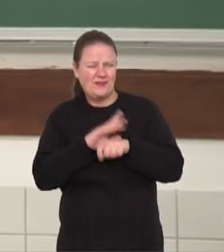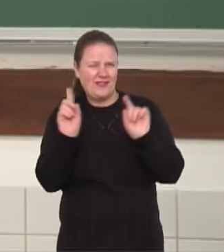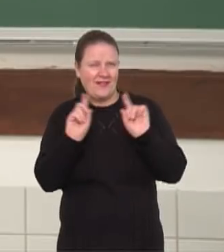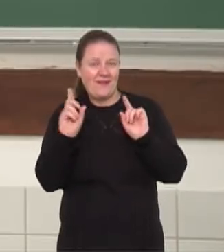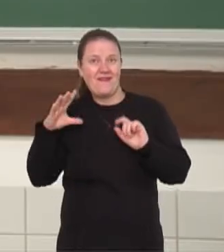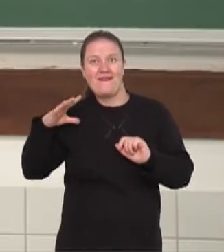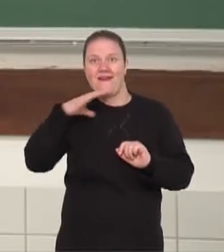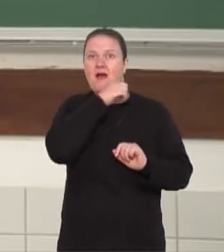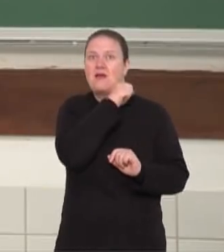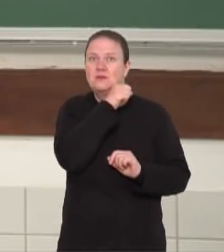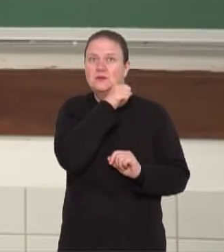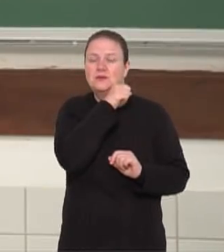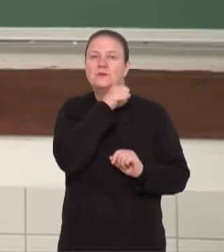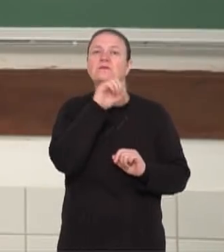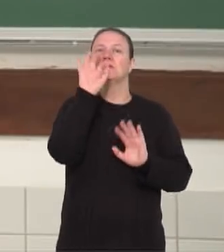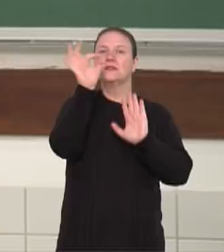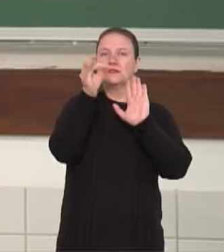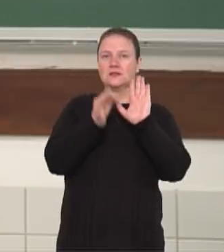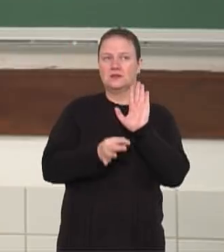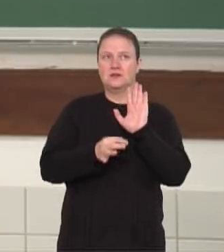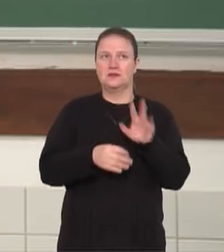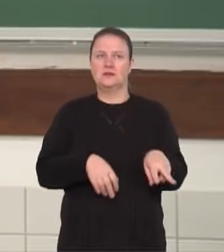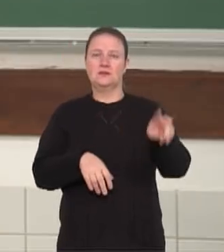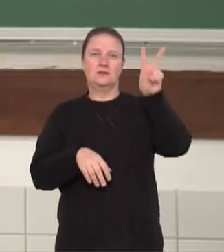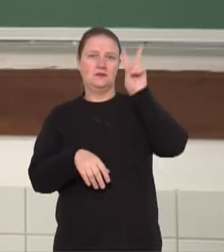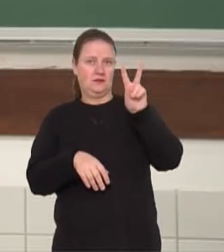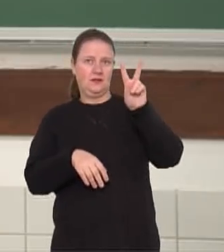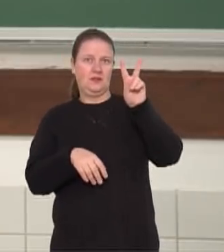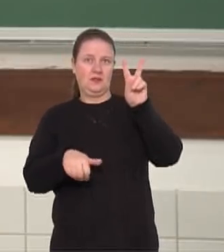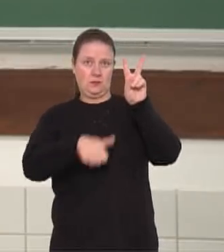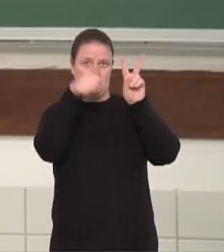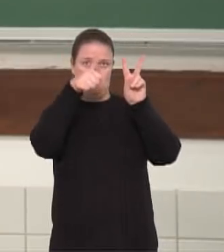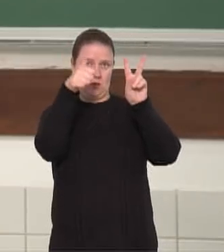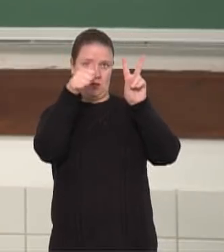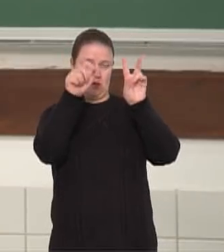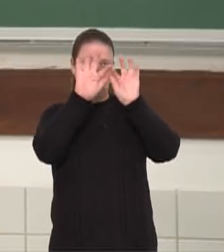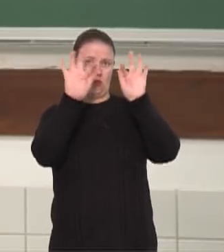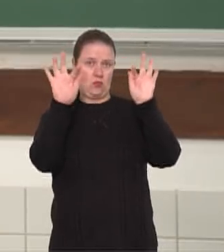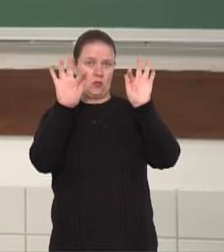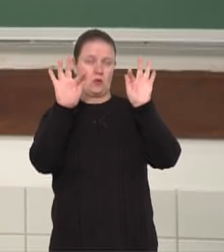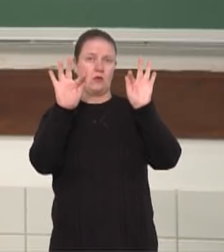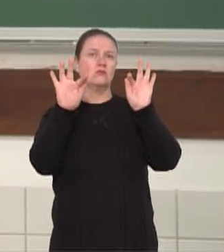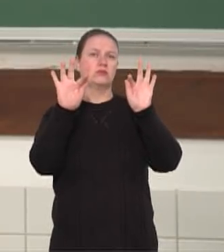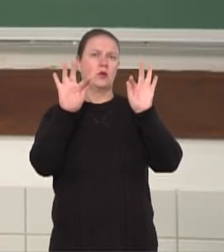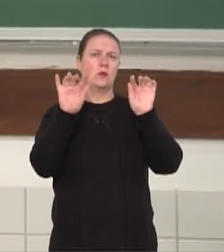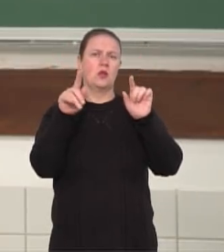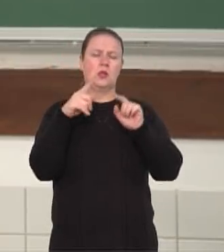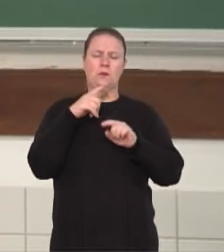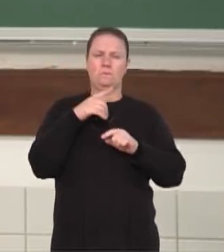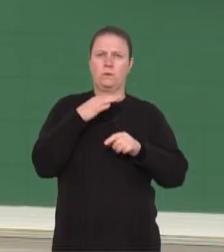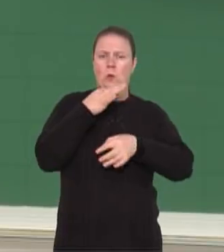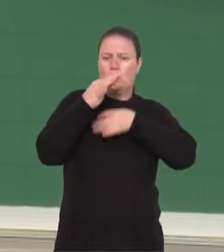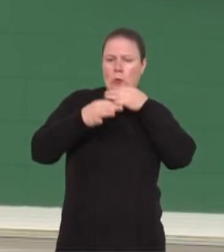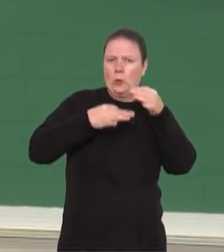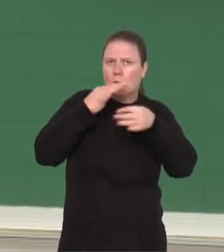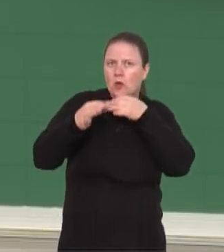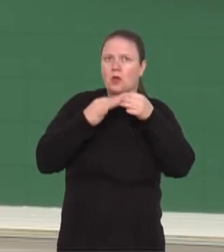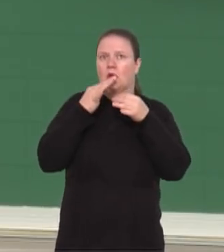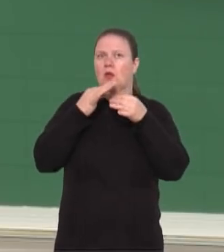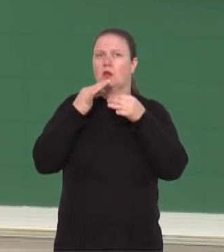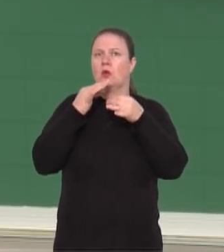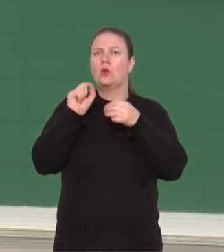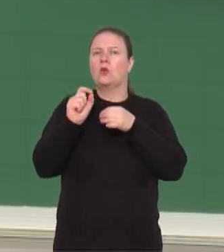pensar. Né? Então, acertou quem marcou V na primeira, verdadeira, né? Promove a criticidade, e assim a gente reforça aí o conceito de